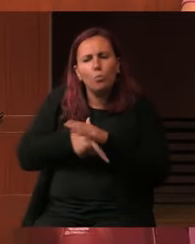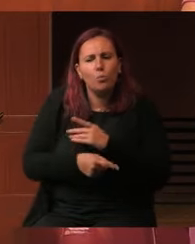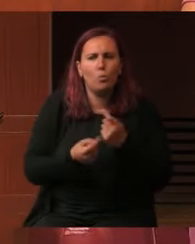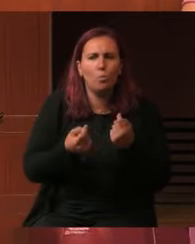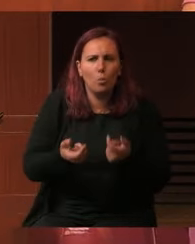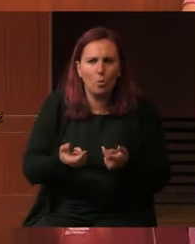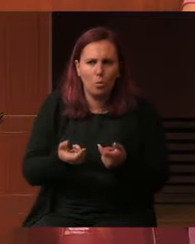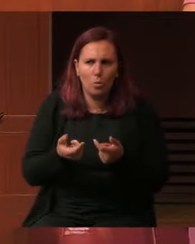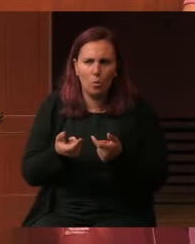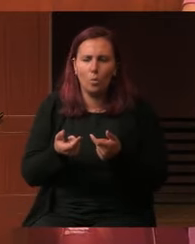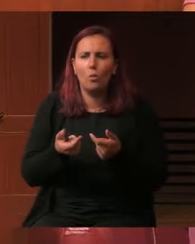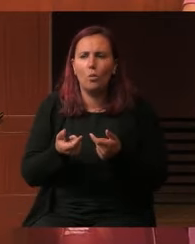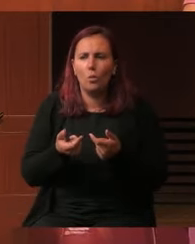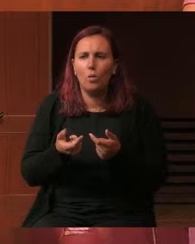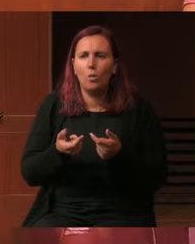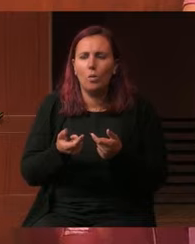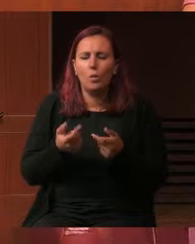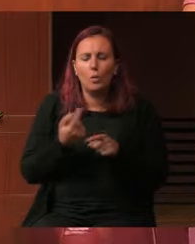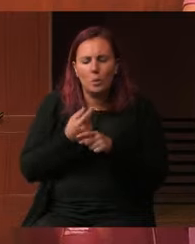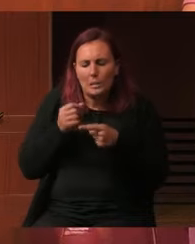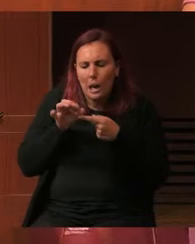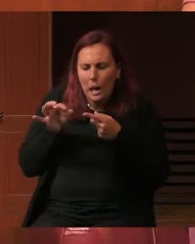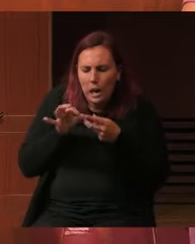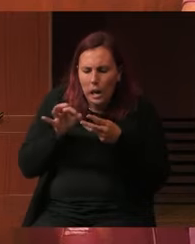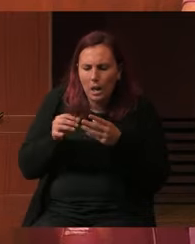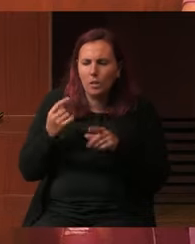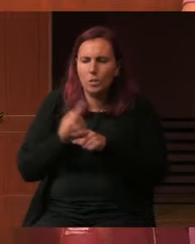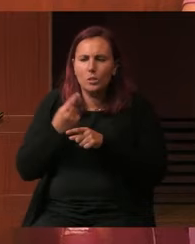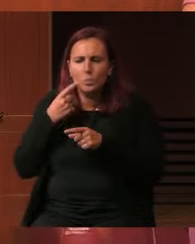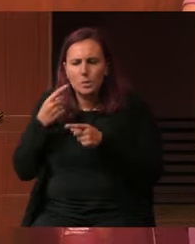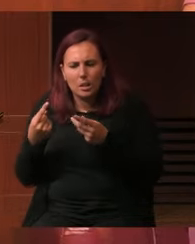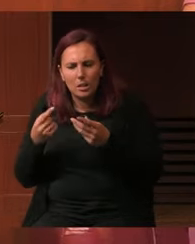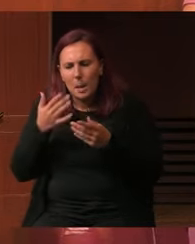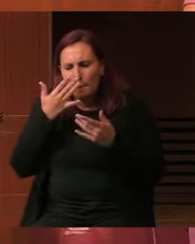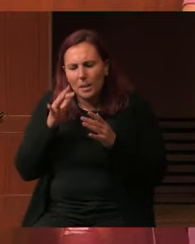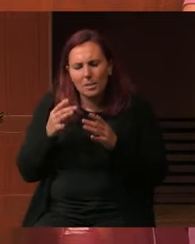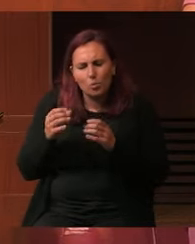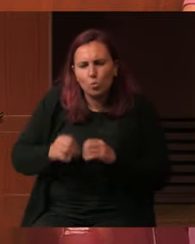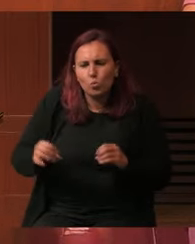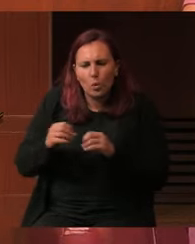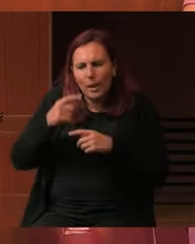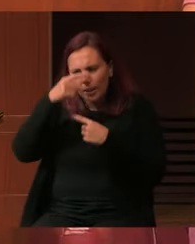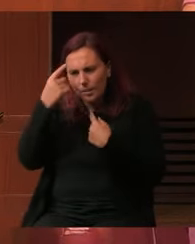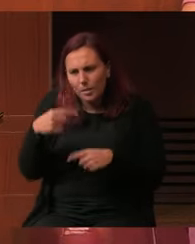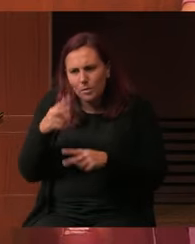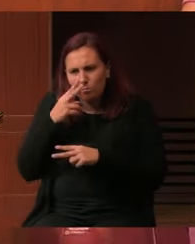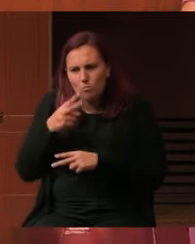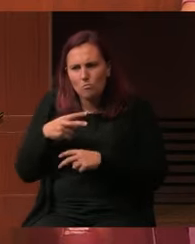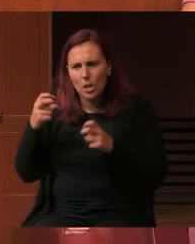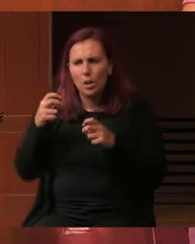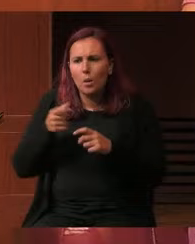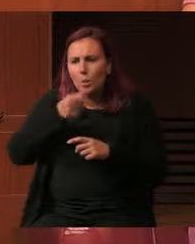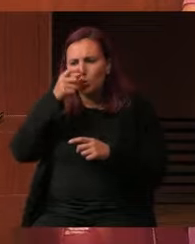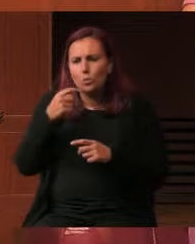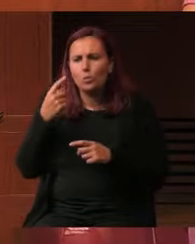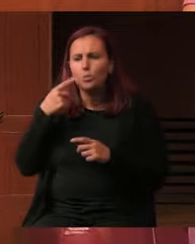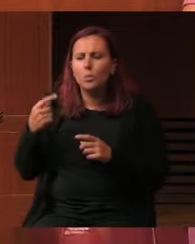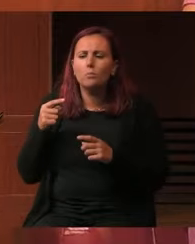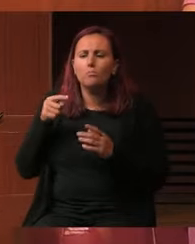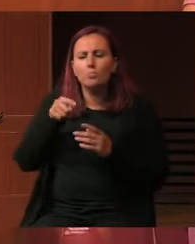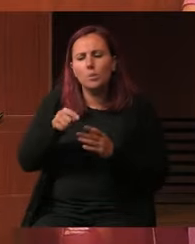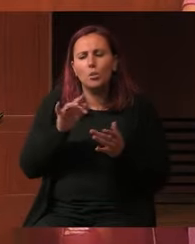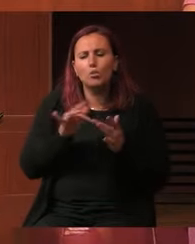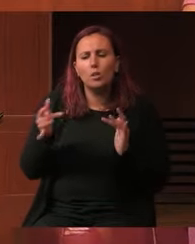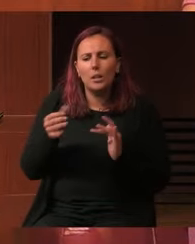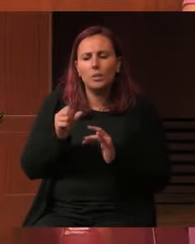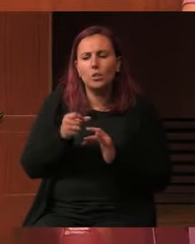profundo, de pormenor, de especialista, não está lá. É muito difícil de encontrar. E qualquer especialista que vai fazer perguntas ao ChatGPT percebe que